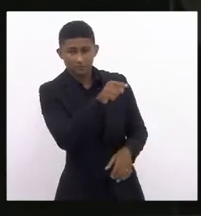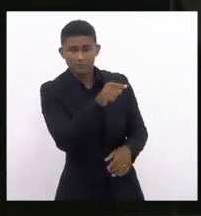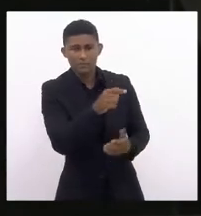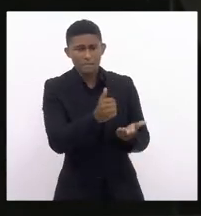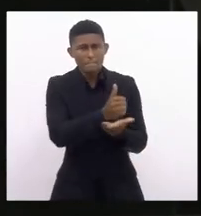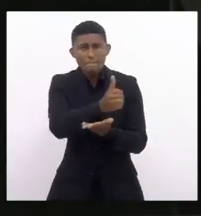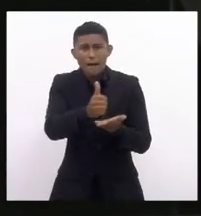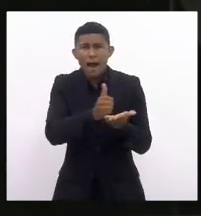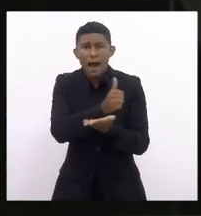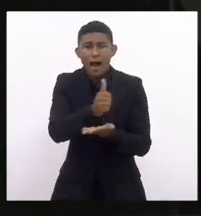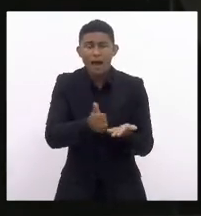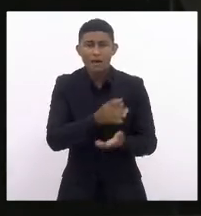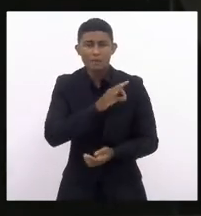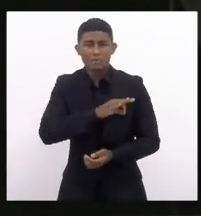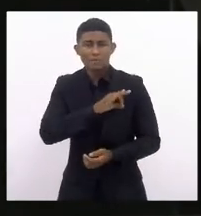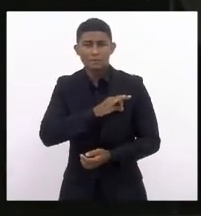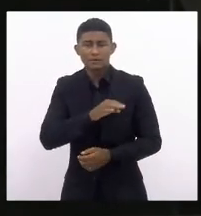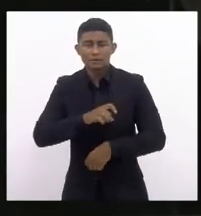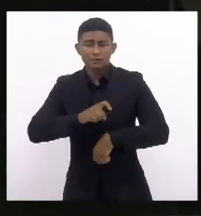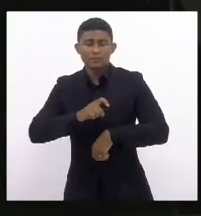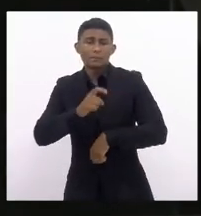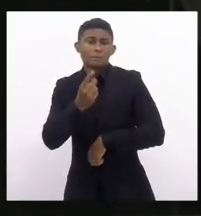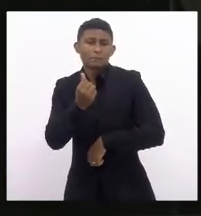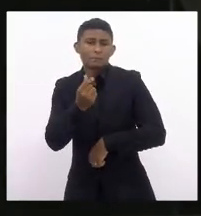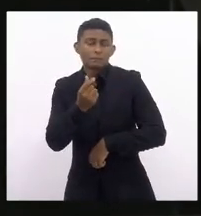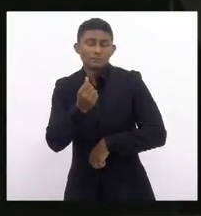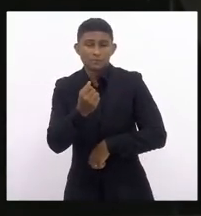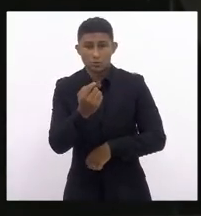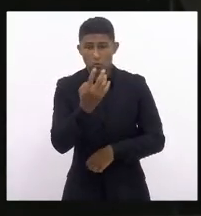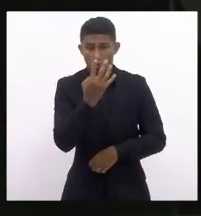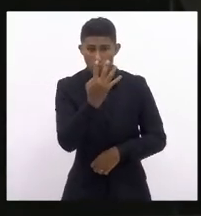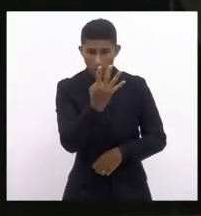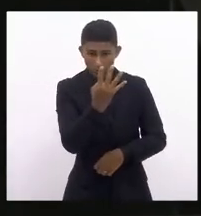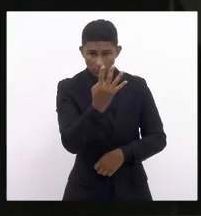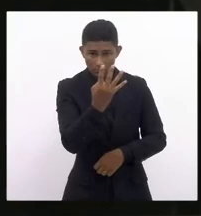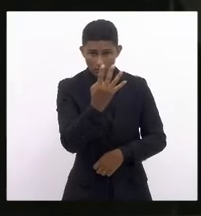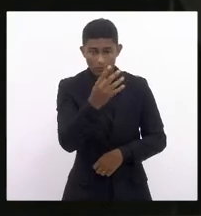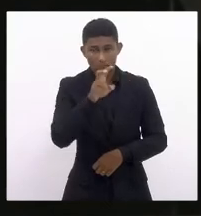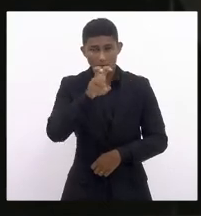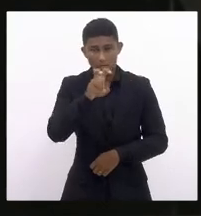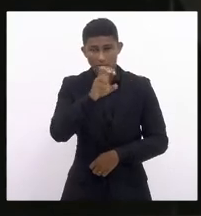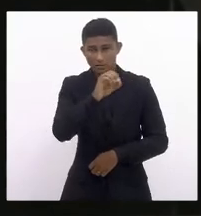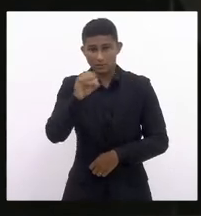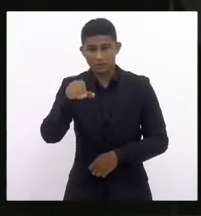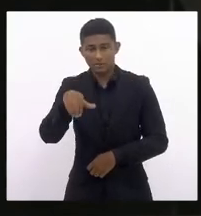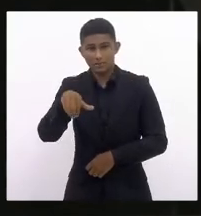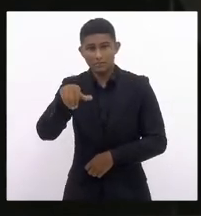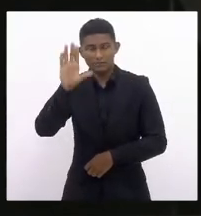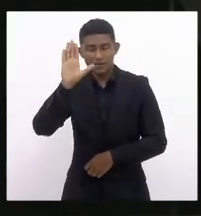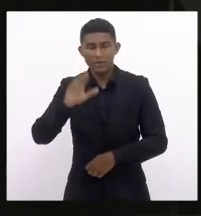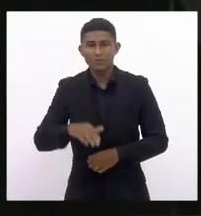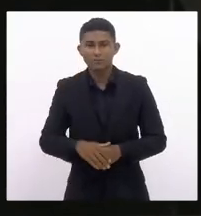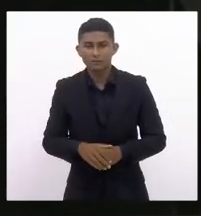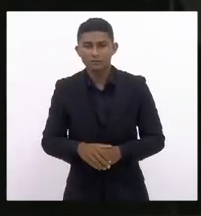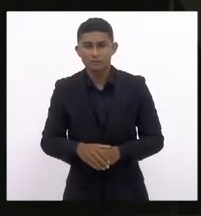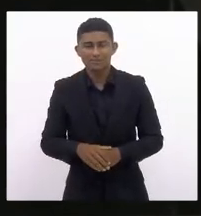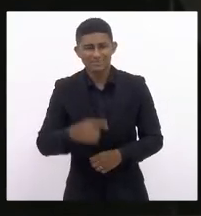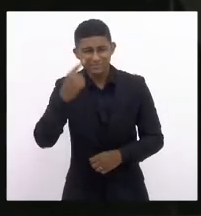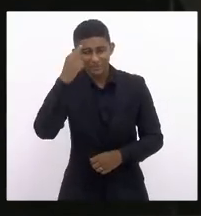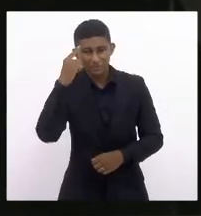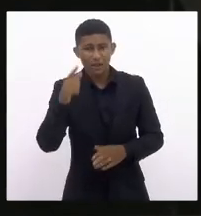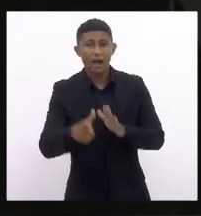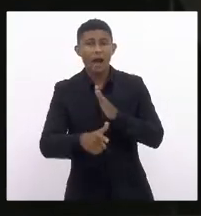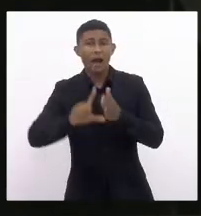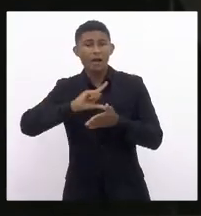mínimo de 4.500 e poucos reais. A proposta inicial era mais de 7 mil